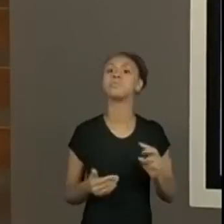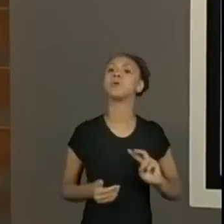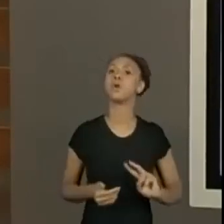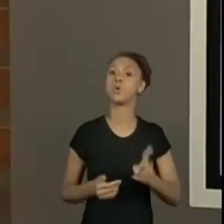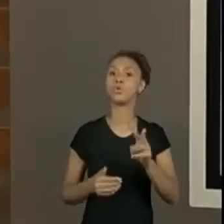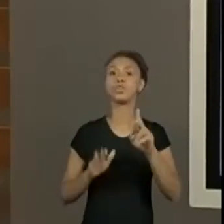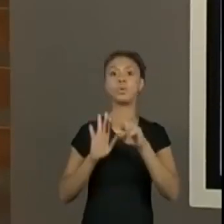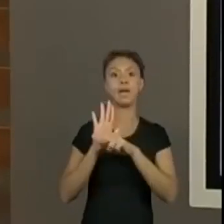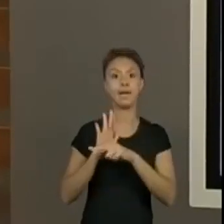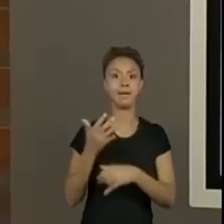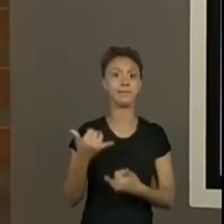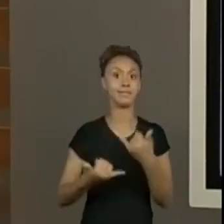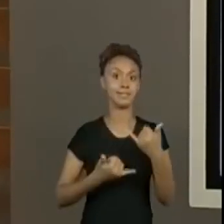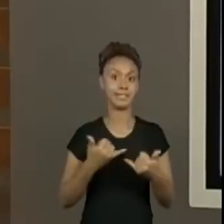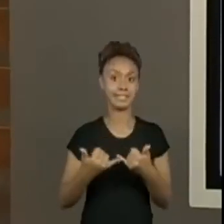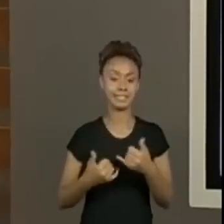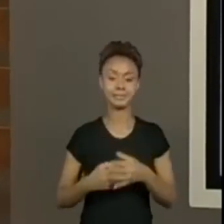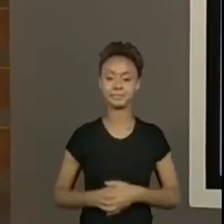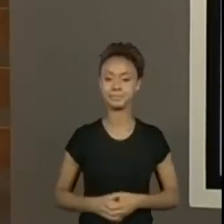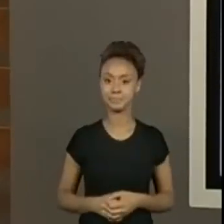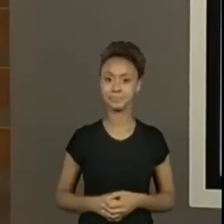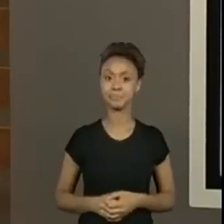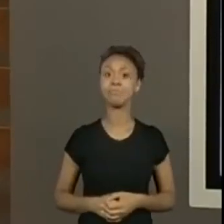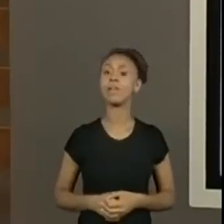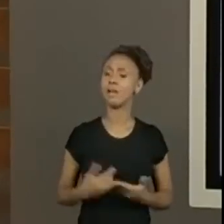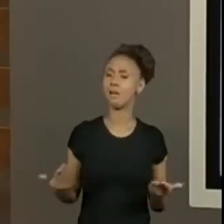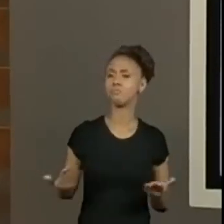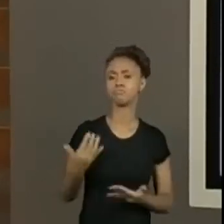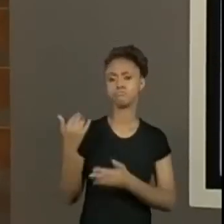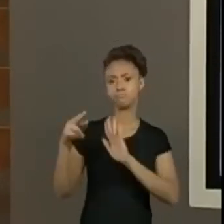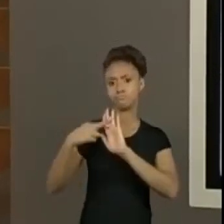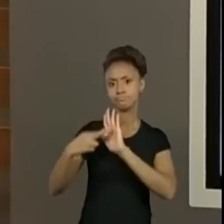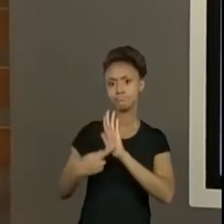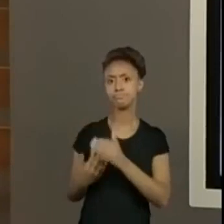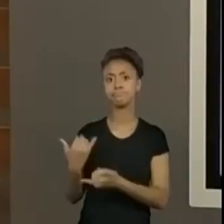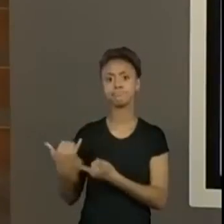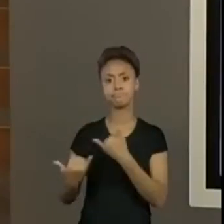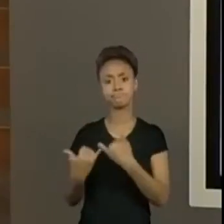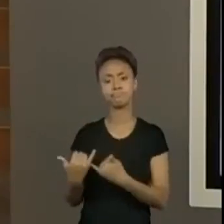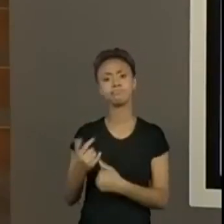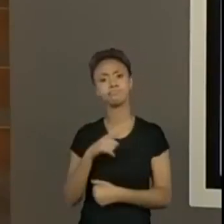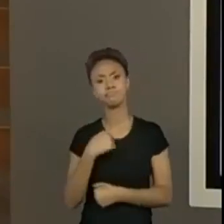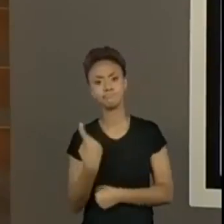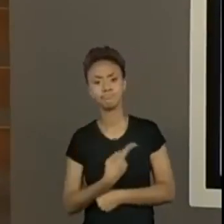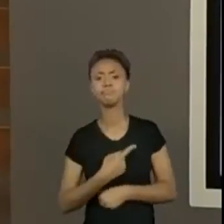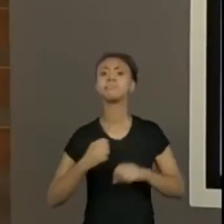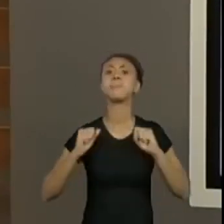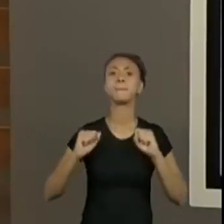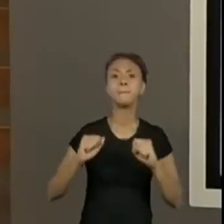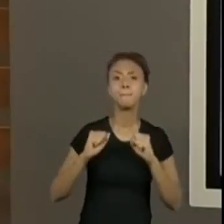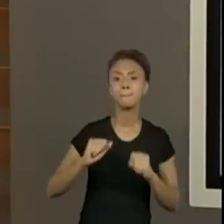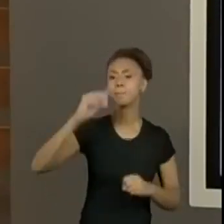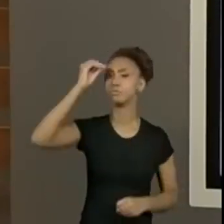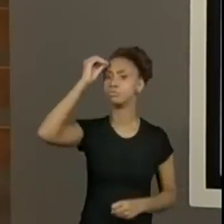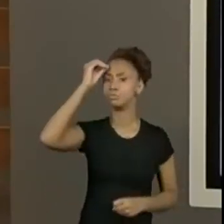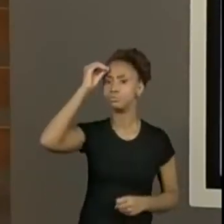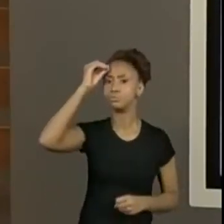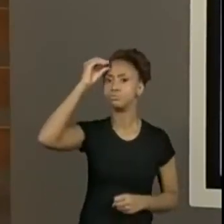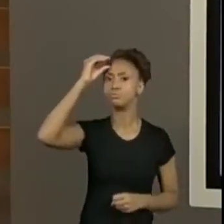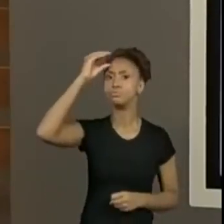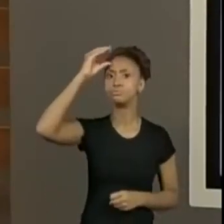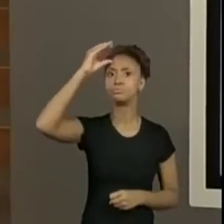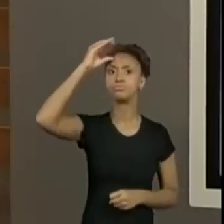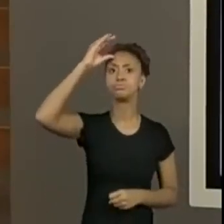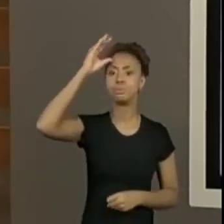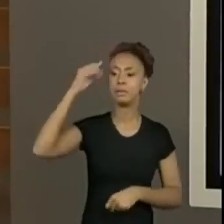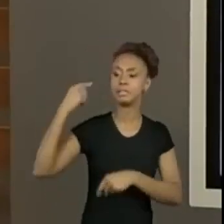para as regras de brincadeiras. E através dessas regras de brincadeiras, a gente vai ampliando aí os nossos conhecimentos com bastante coisa